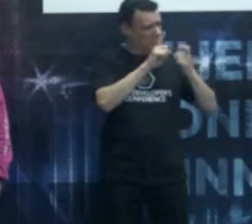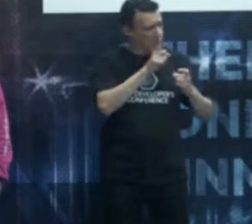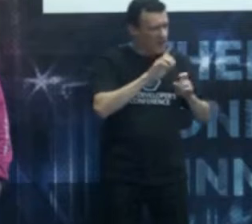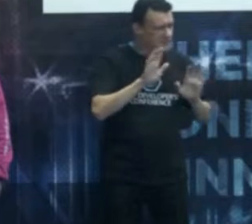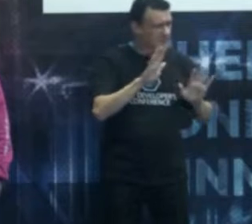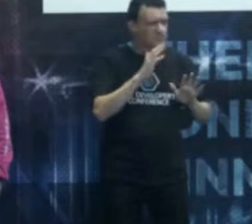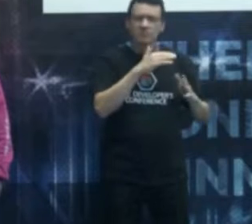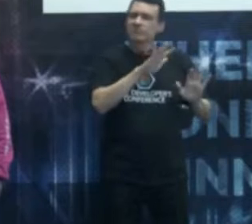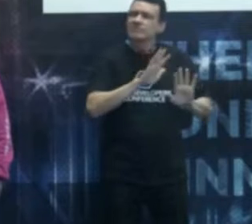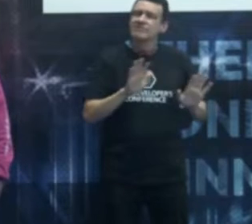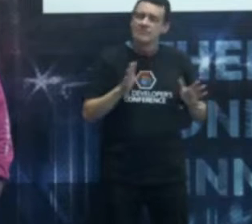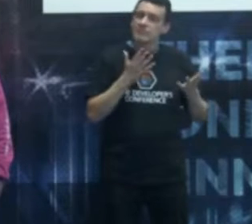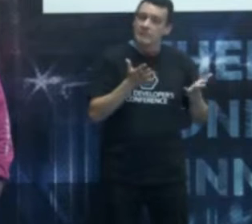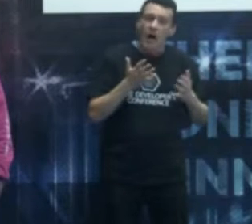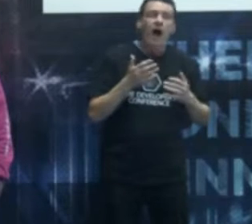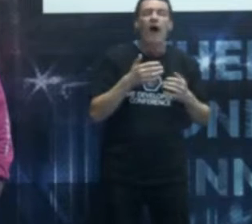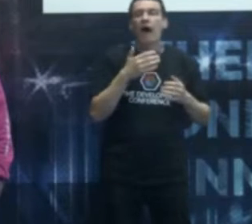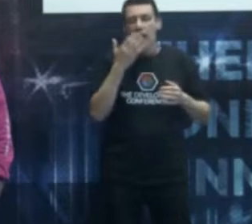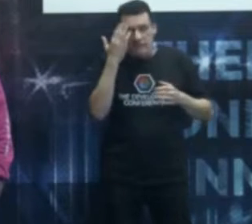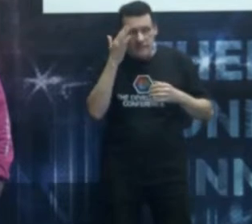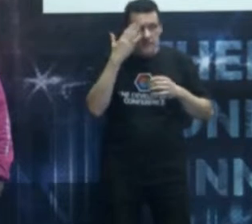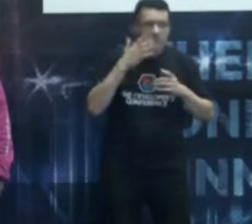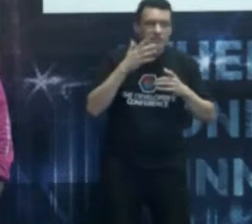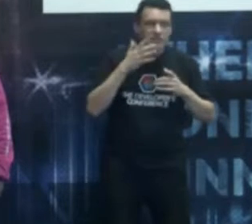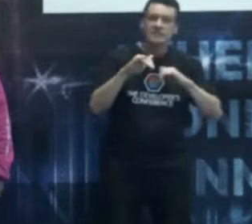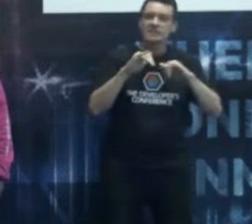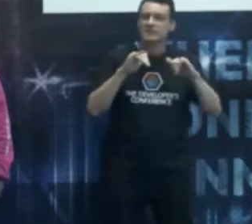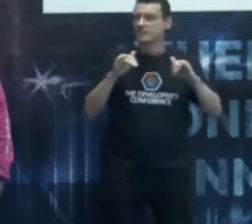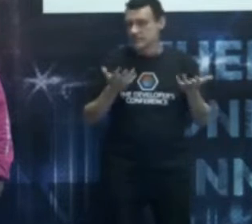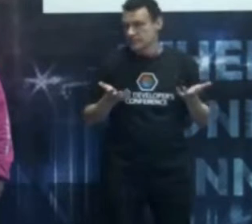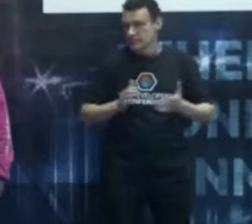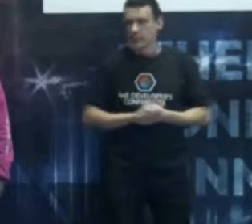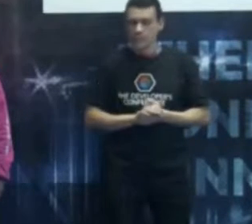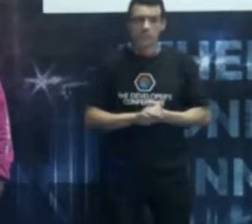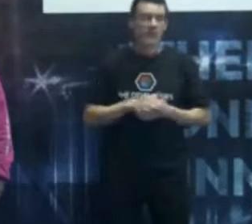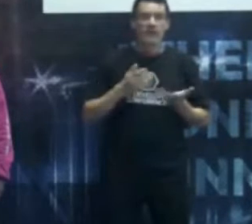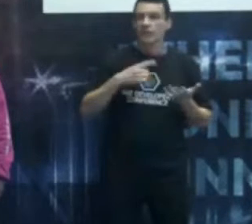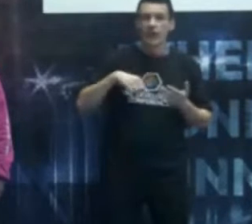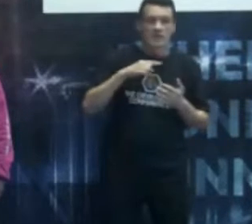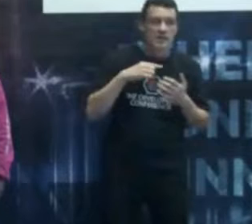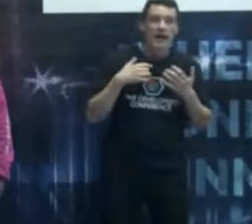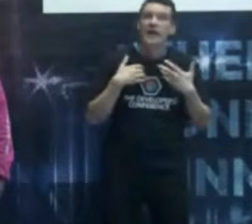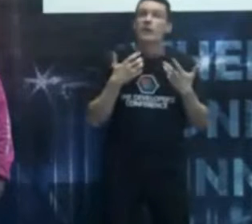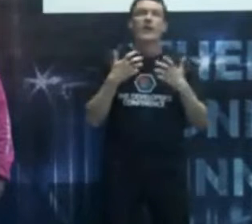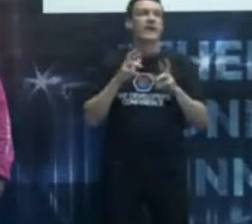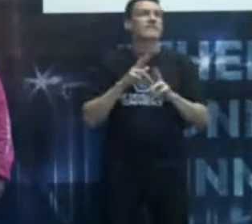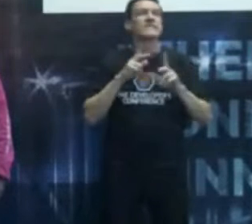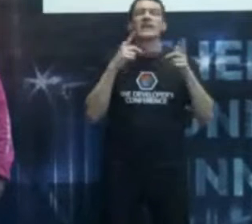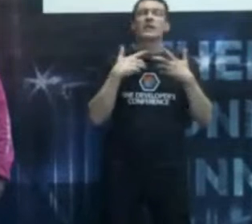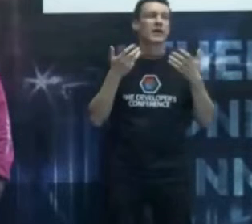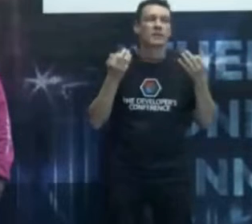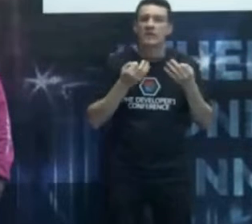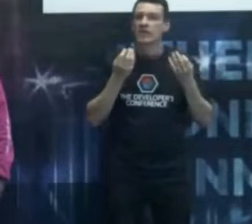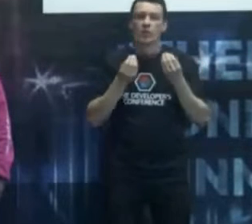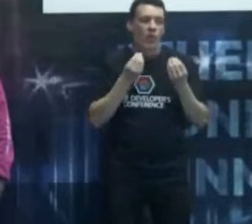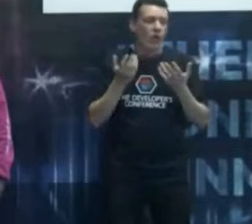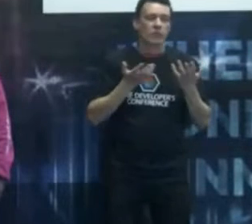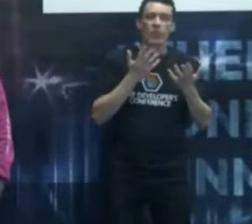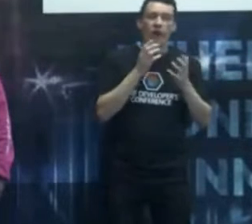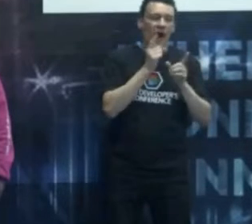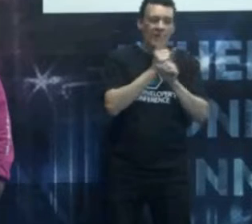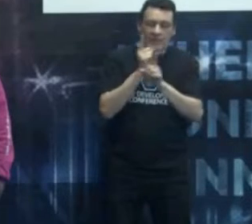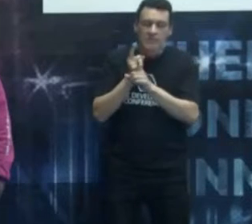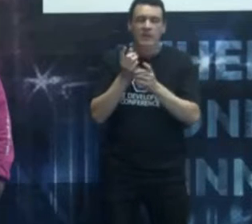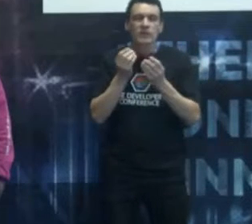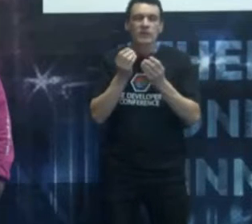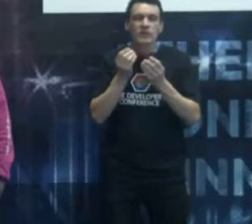perguntando mesmo para as pessoas, né? E não adianta a gente tentar descobrir a fórmula, meu Deus, qual é a fórmula de atender, de tratar, que